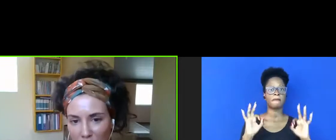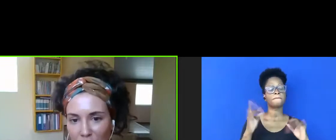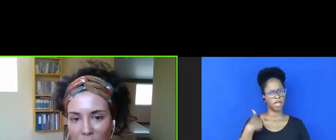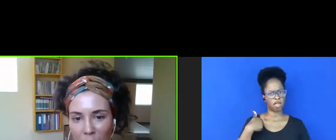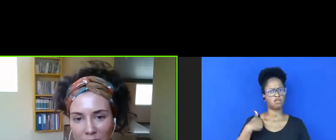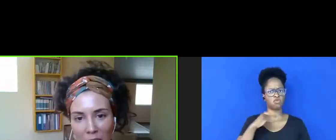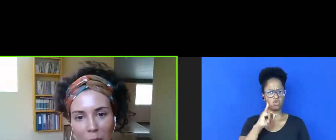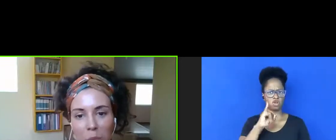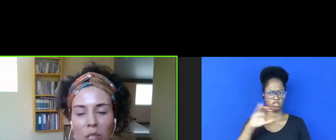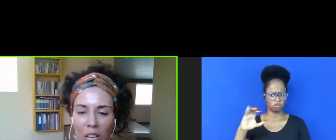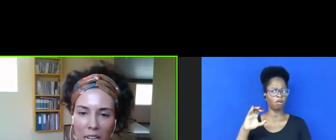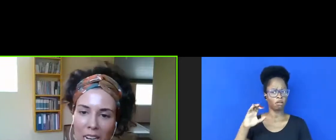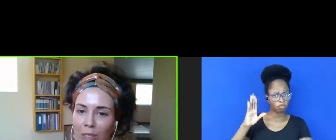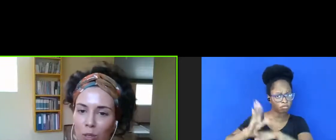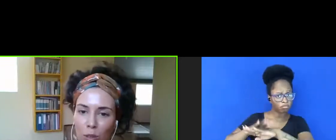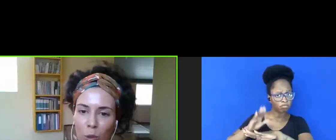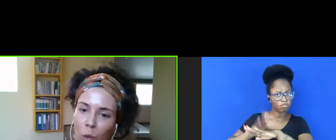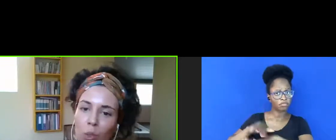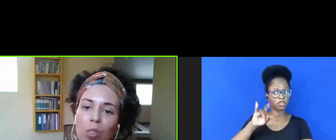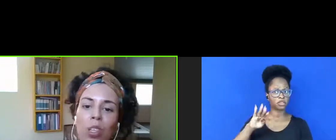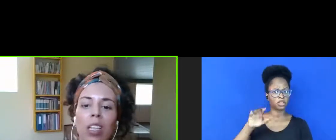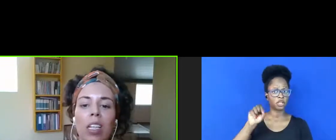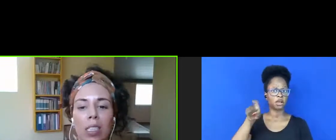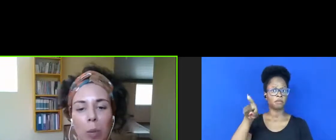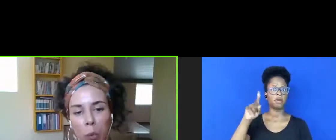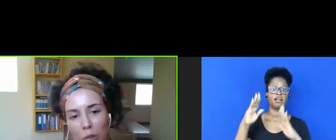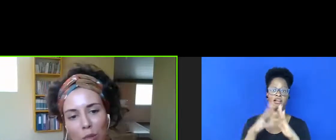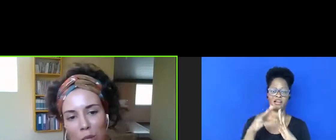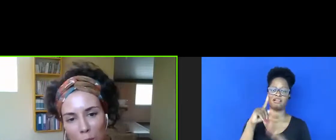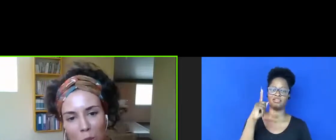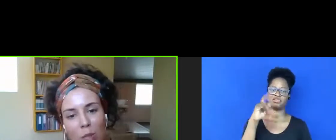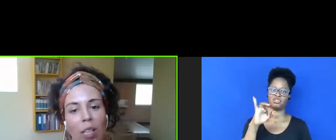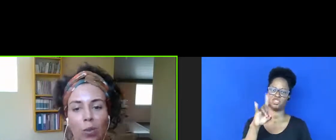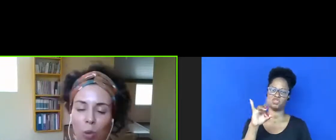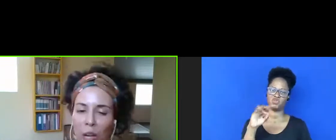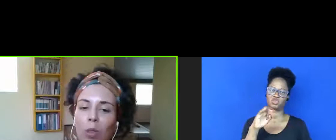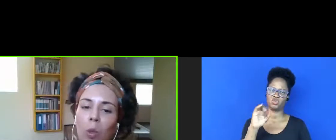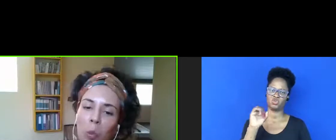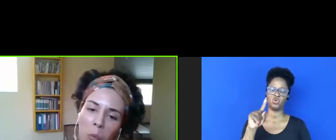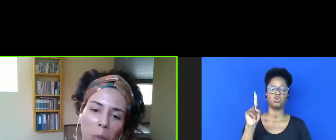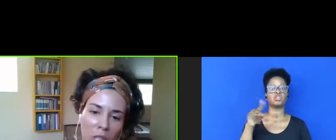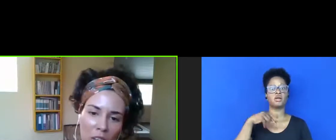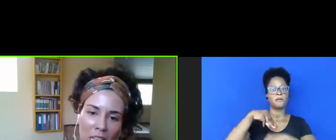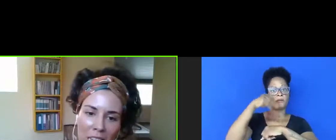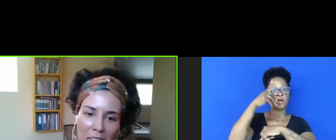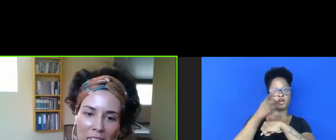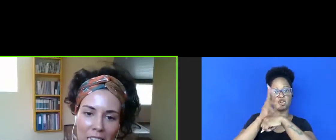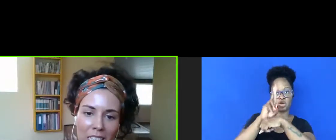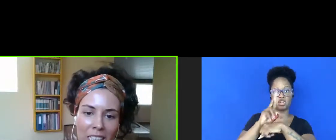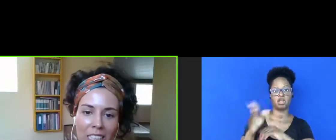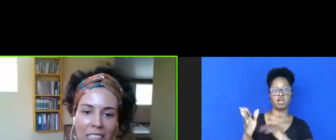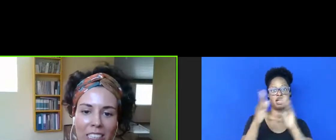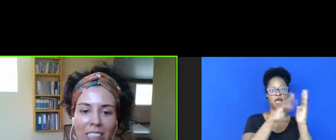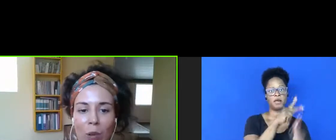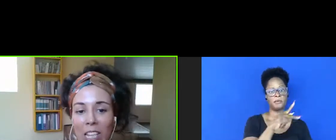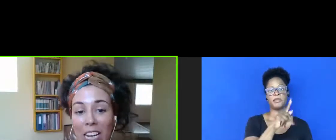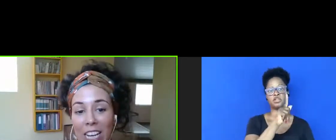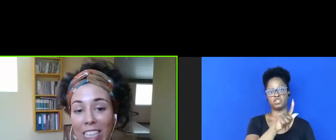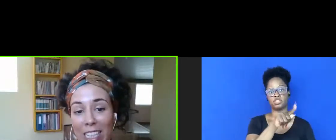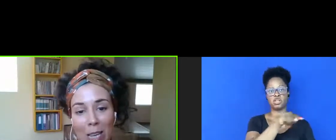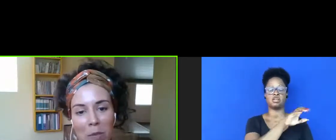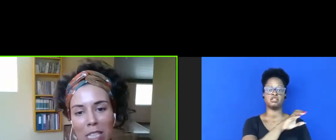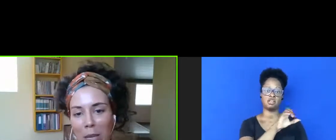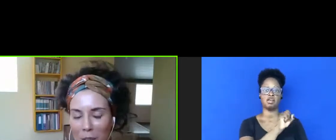iniciação científica no DEPES, lá na casa de Oswaldo Cruz, depois fiz o mestrado e o doutorado no PPGHCS. Então, eu